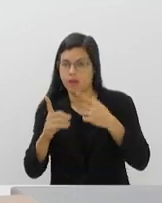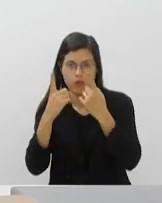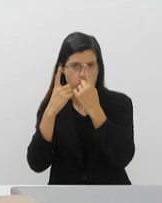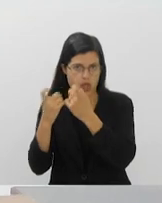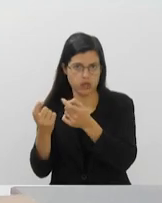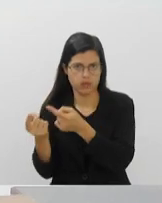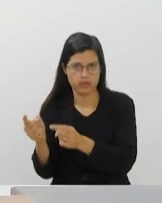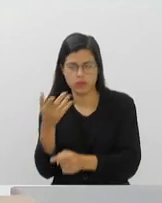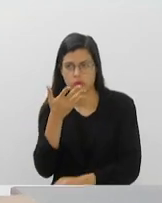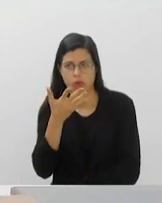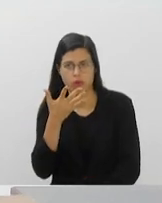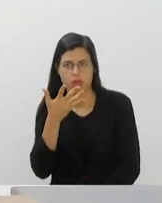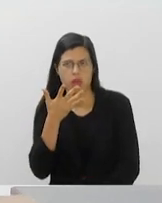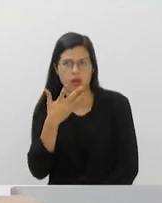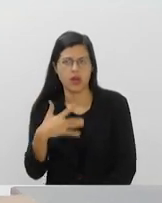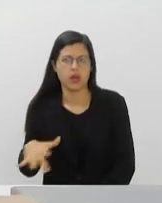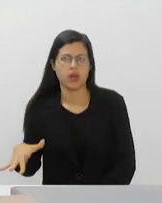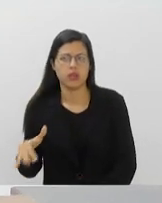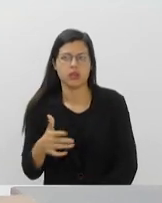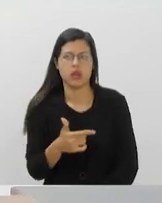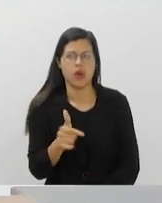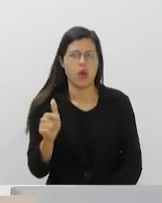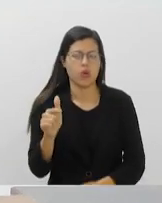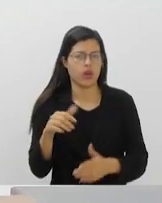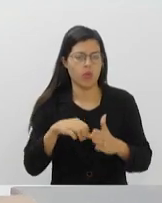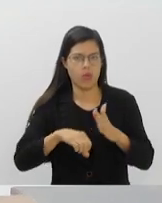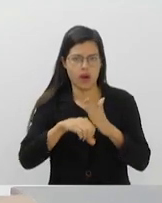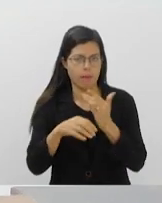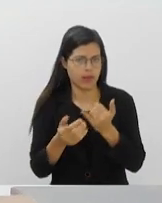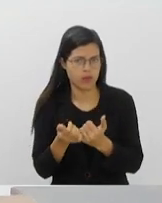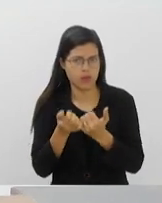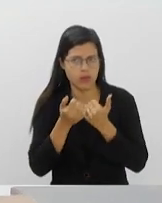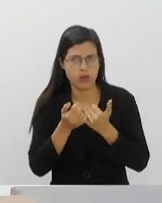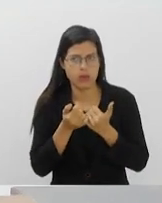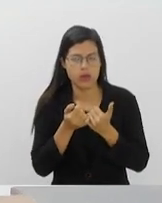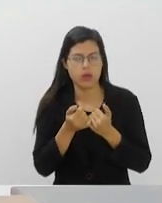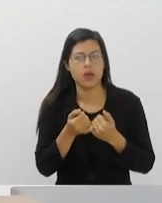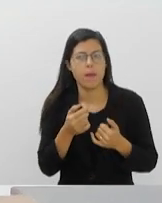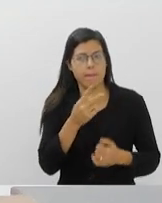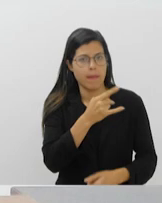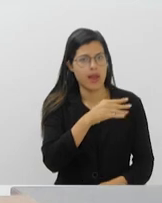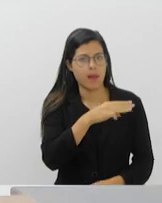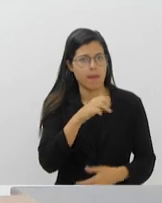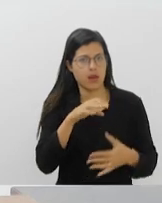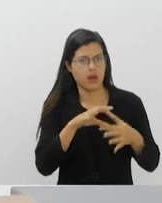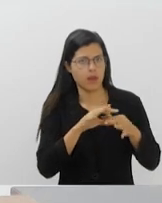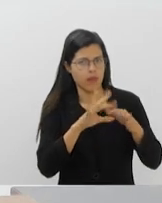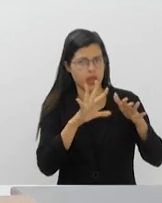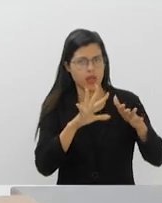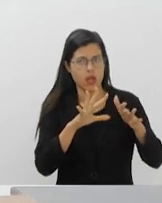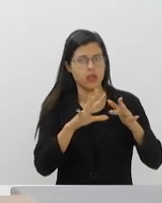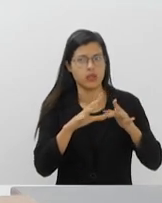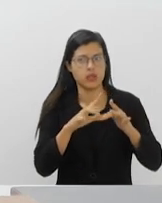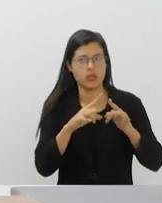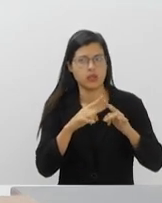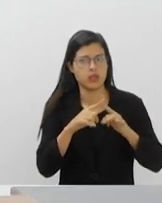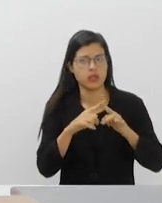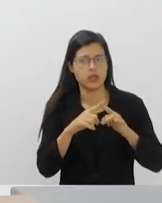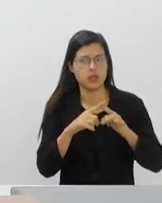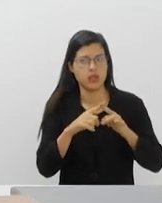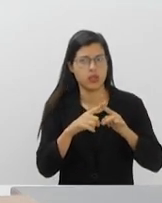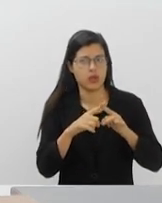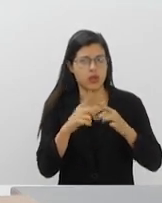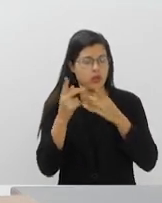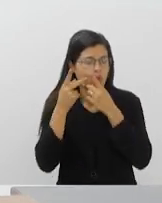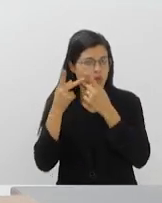situação de crime patrimonial Eles foram colocados em liberdade Mas tão lá visitando mas